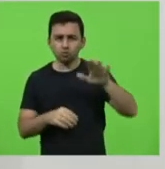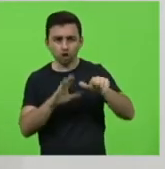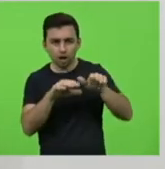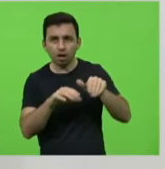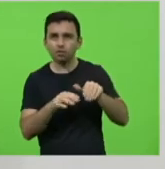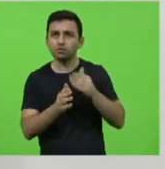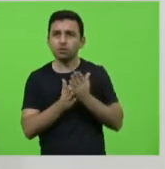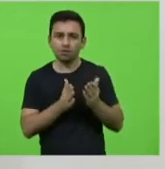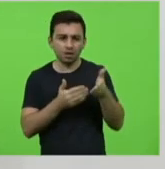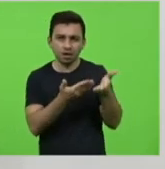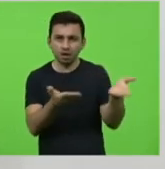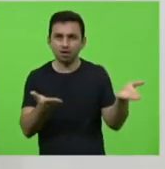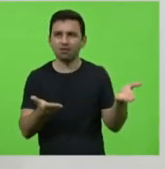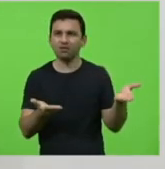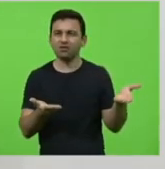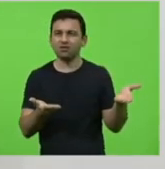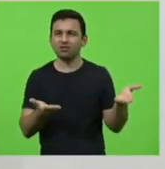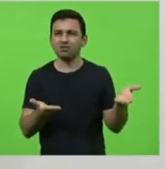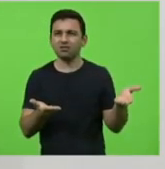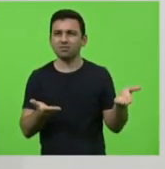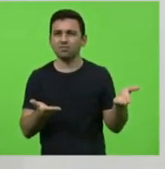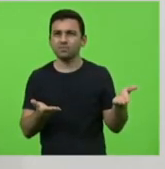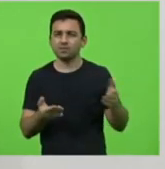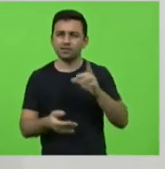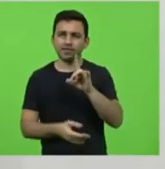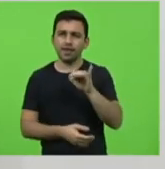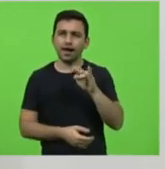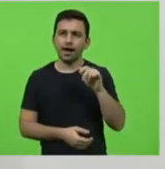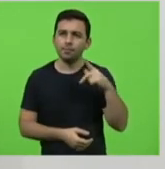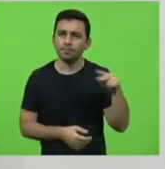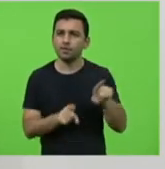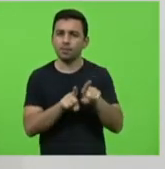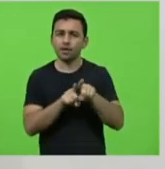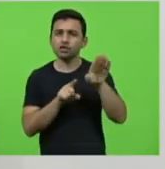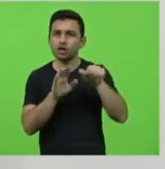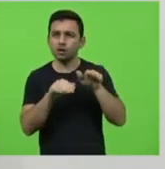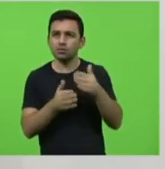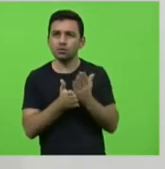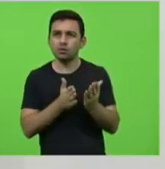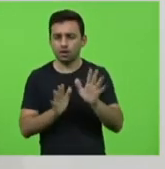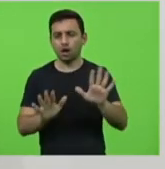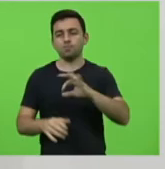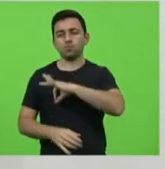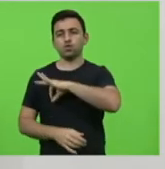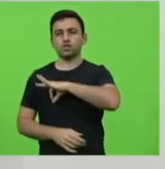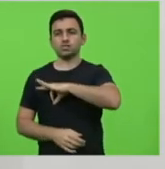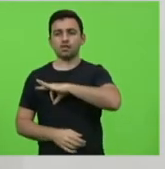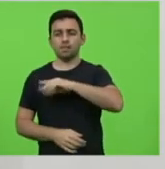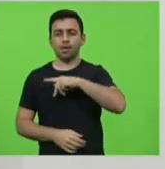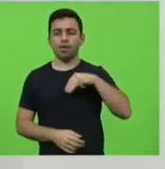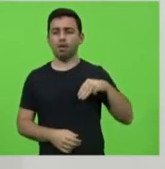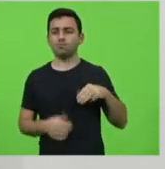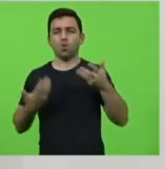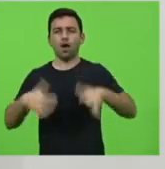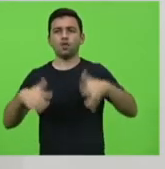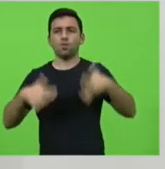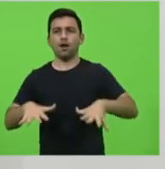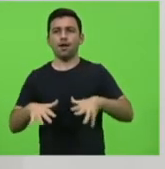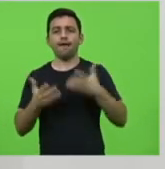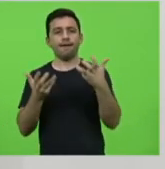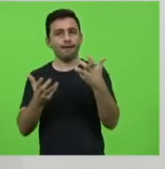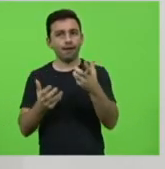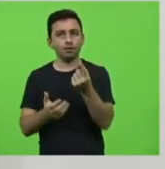Polícia Civil chama os remanescentes. O DEAP chama os remanescentes. Polícia Militar não. Não, sabe por quê? Querem faturar numa